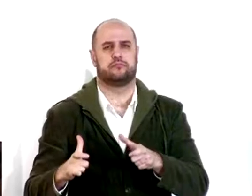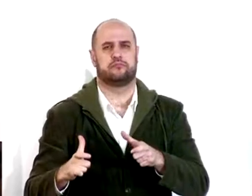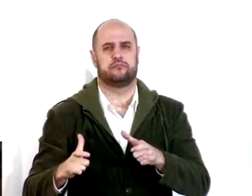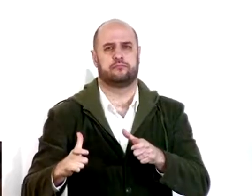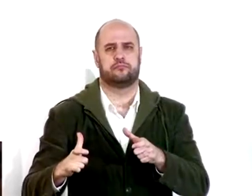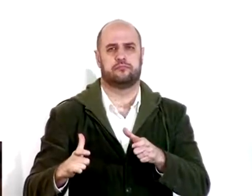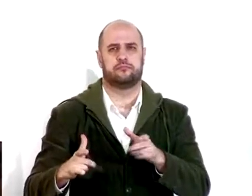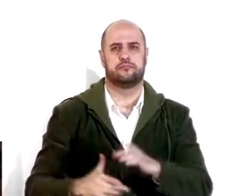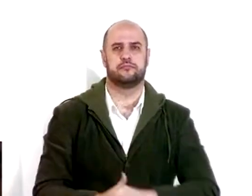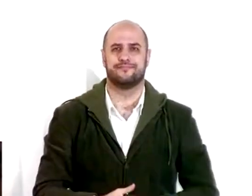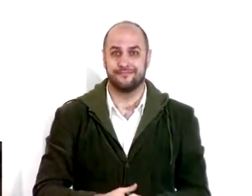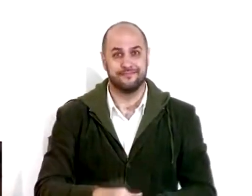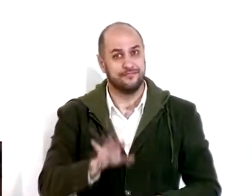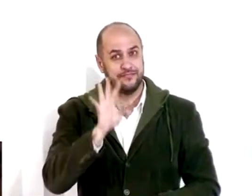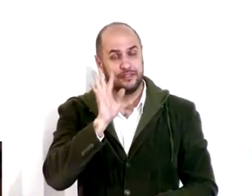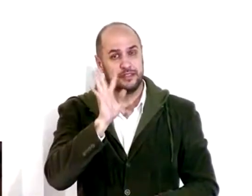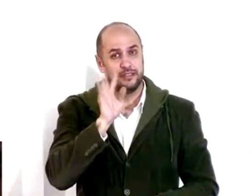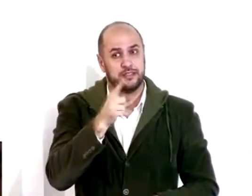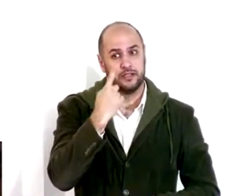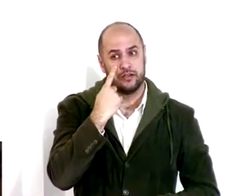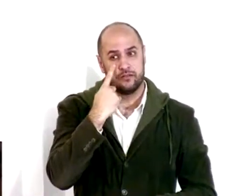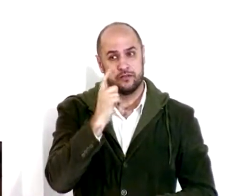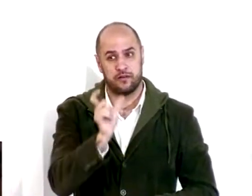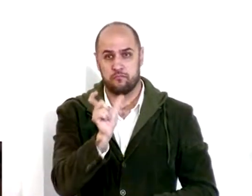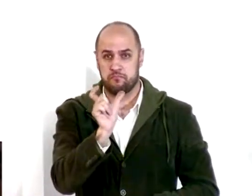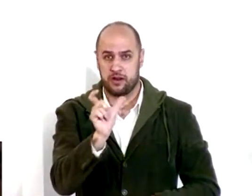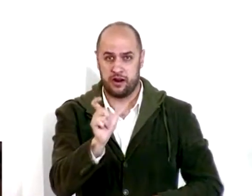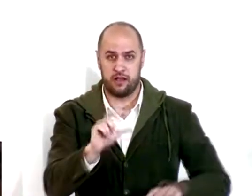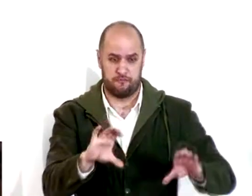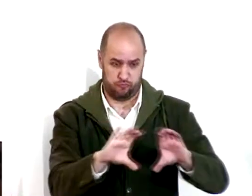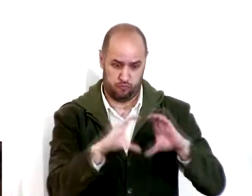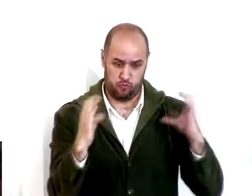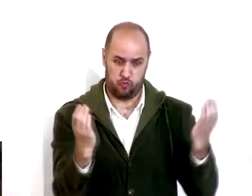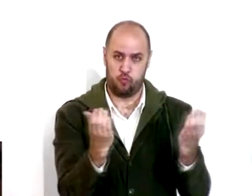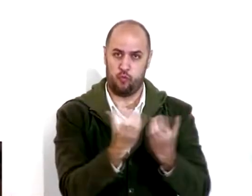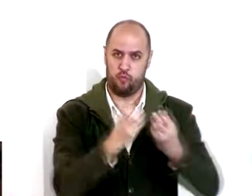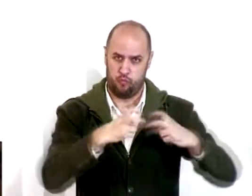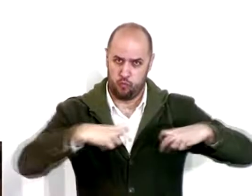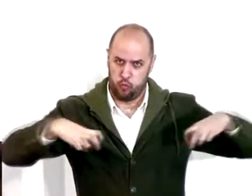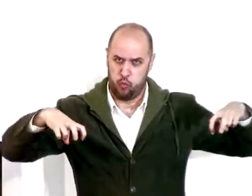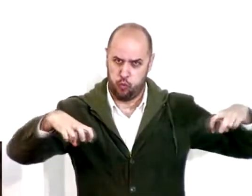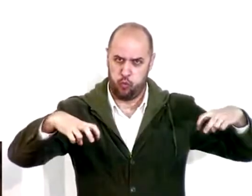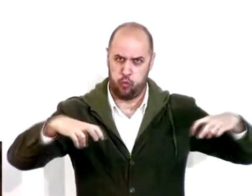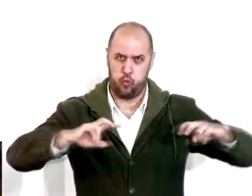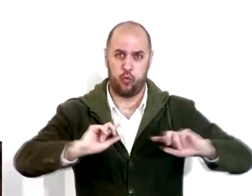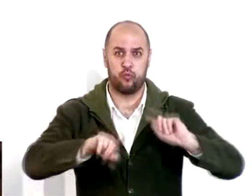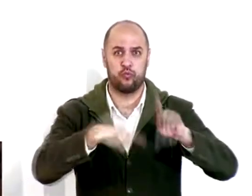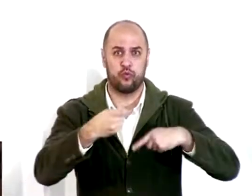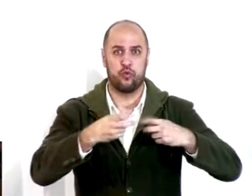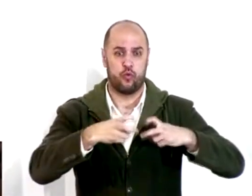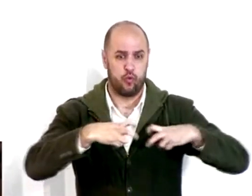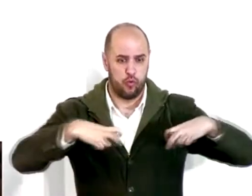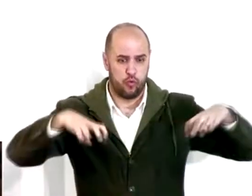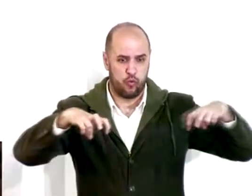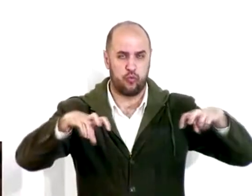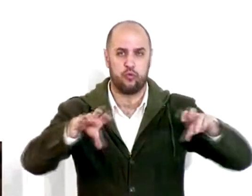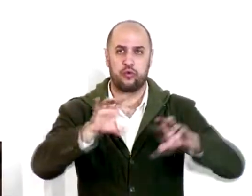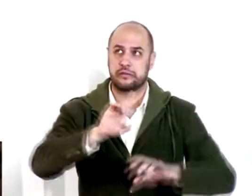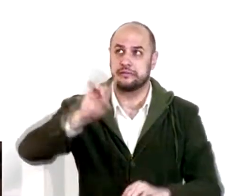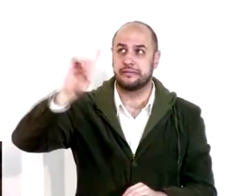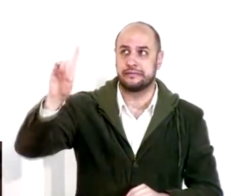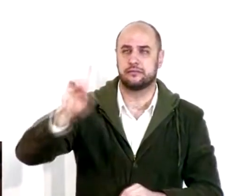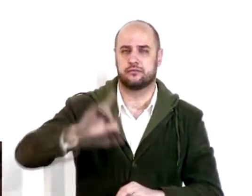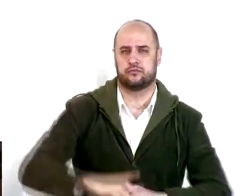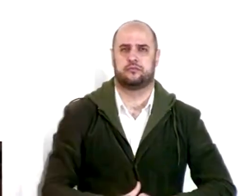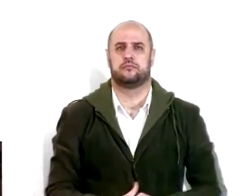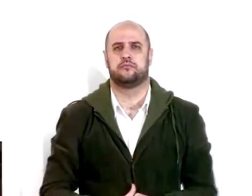divina. Interessante o termo congregação divina, e logo após o termo congregação divina,